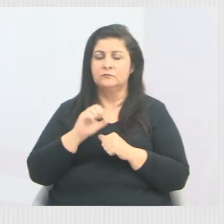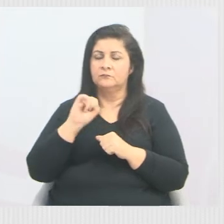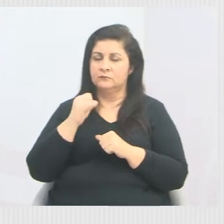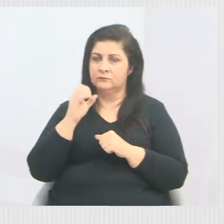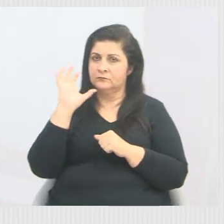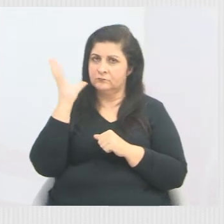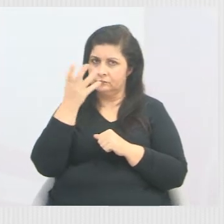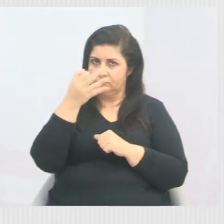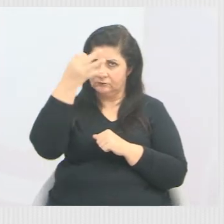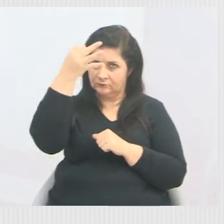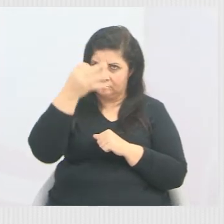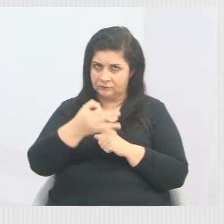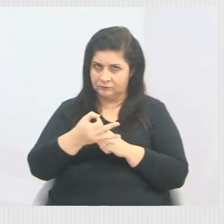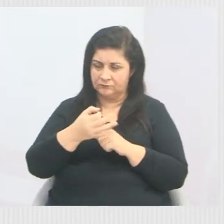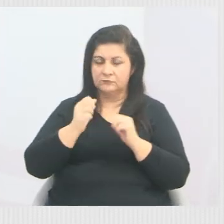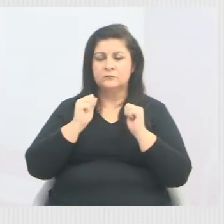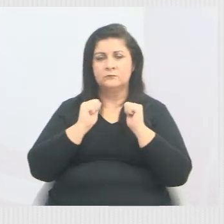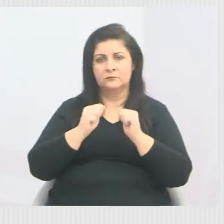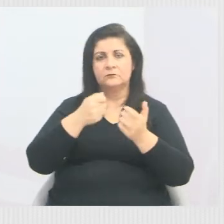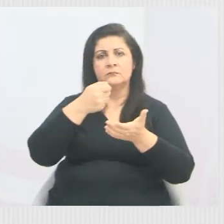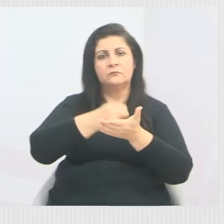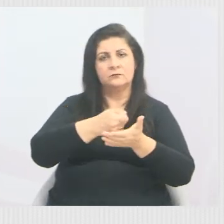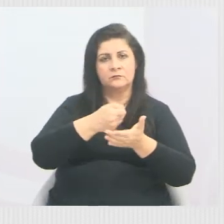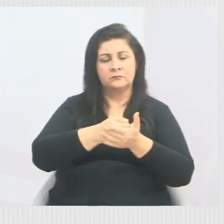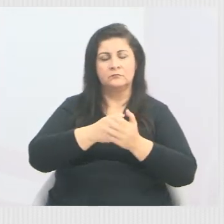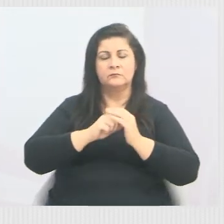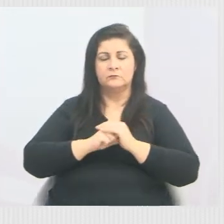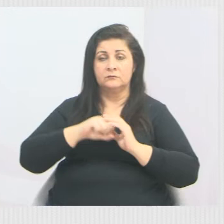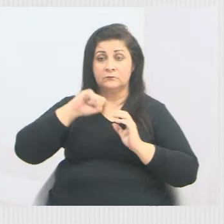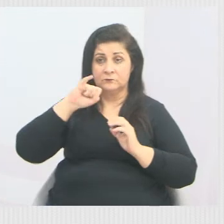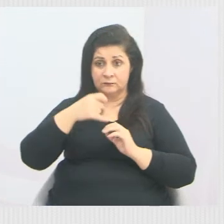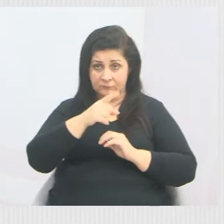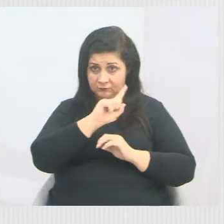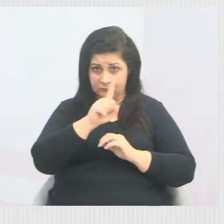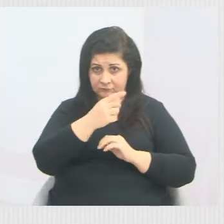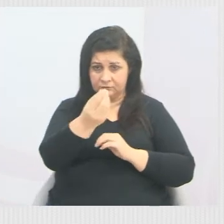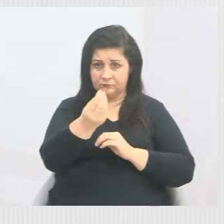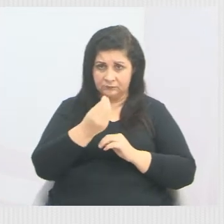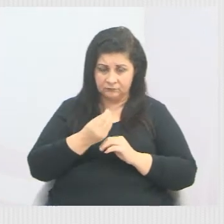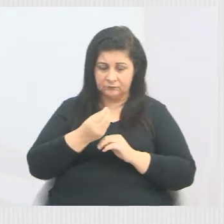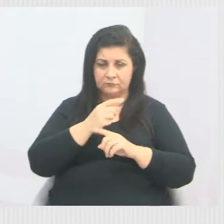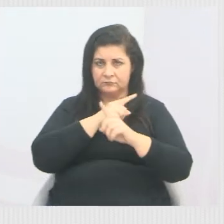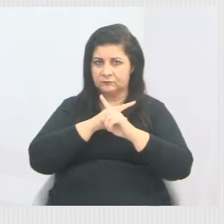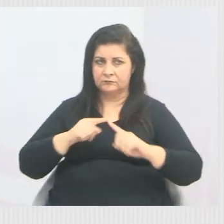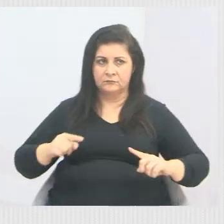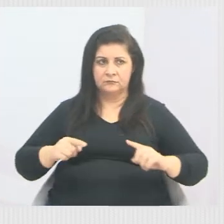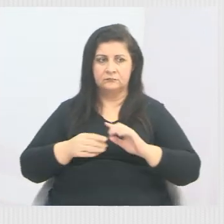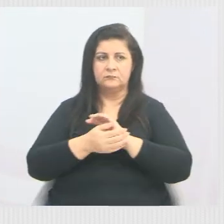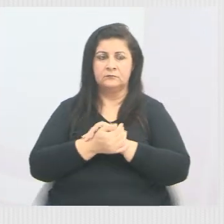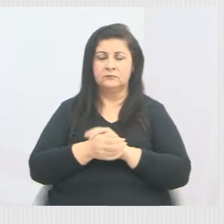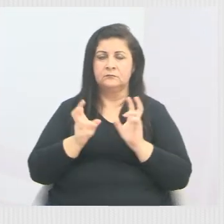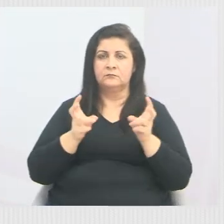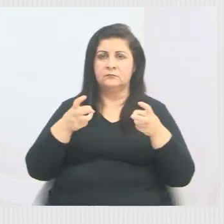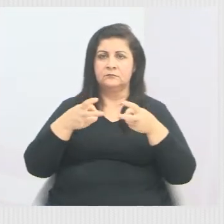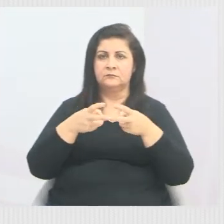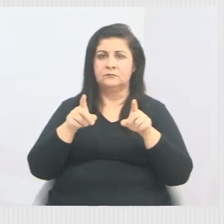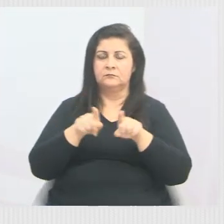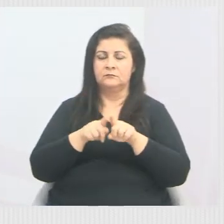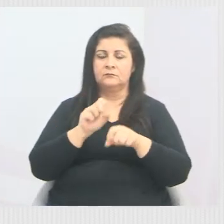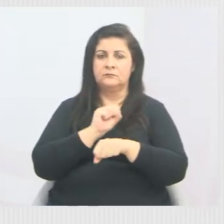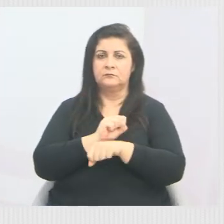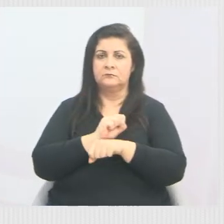ocorra, esse valor possa vir a diminuir no próximo quadrimestre. E a Câmara também está ainda